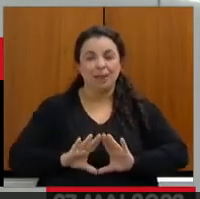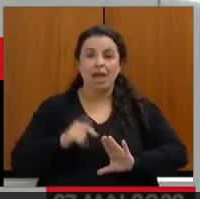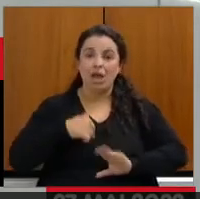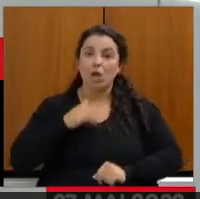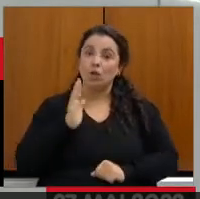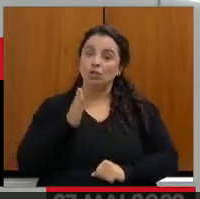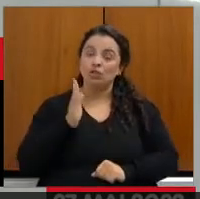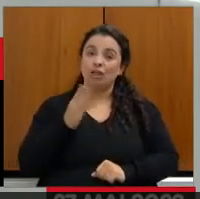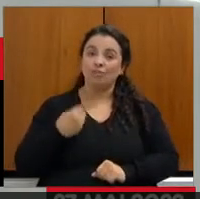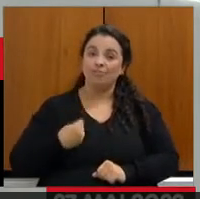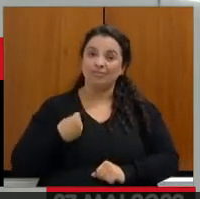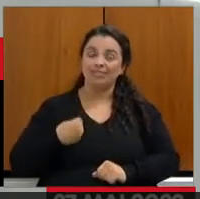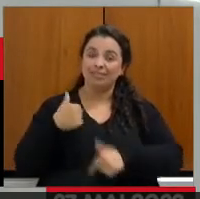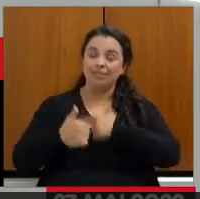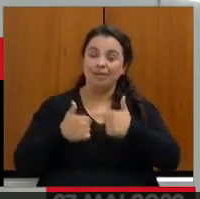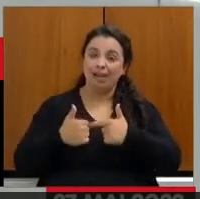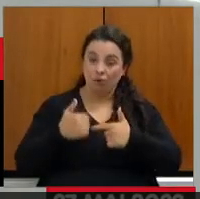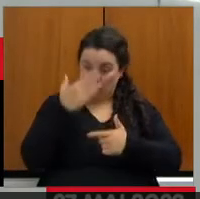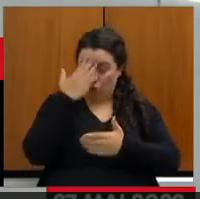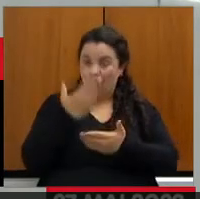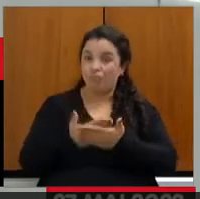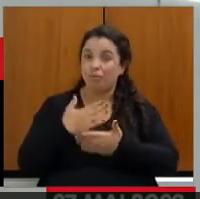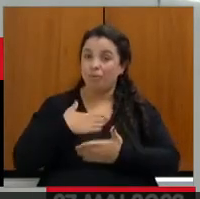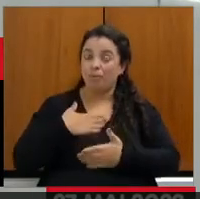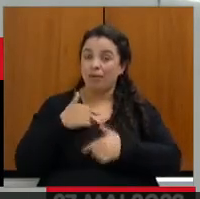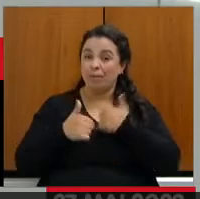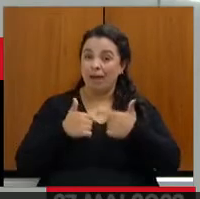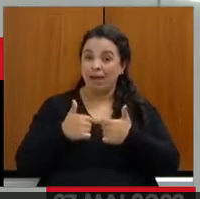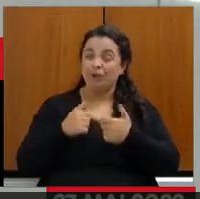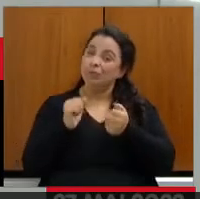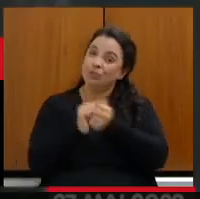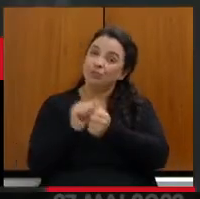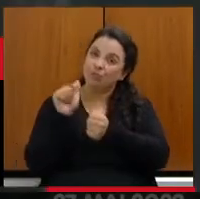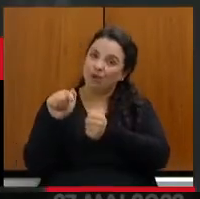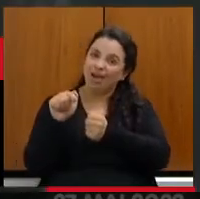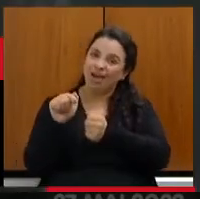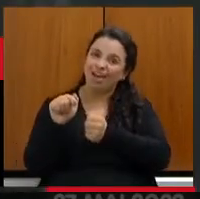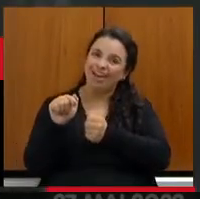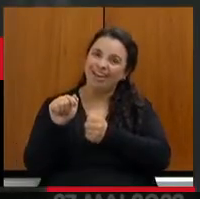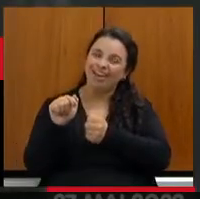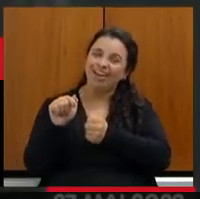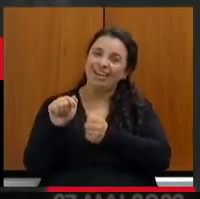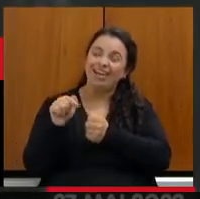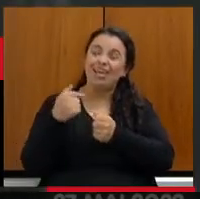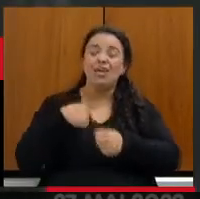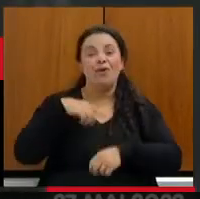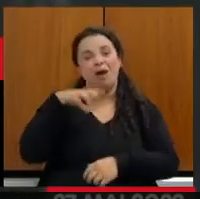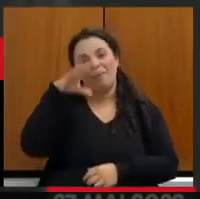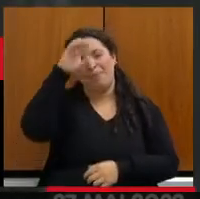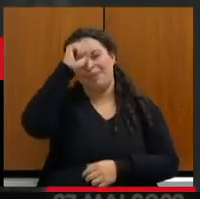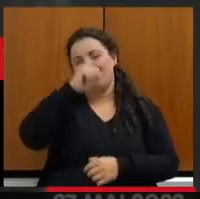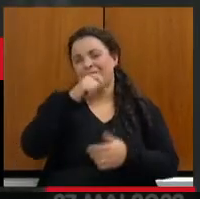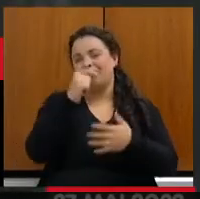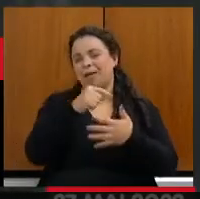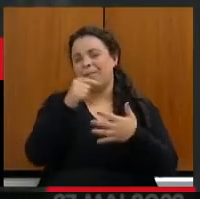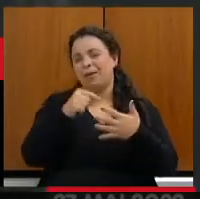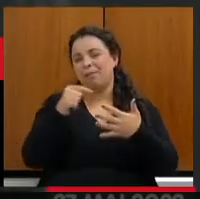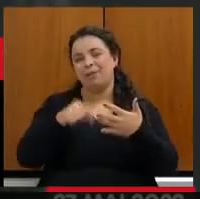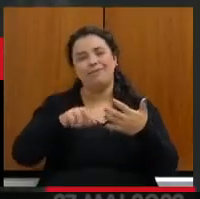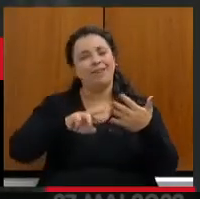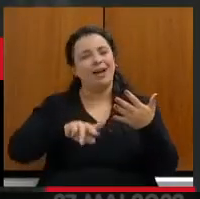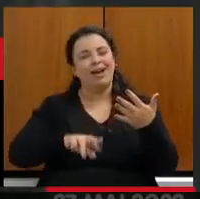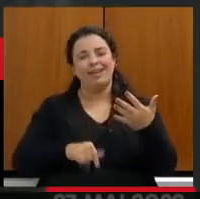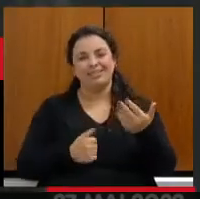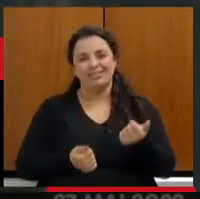aceitou confiou no meu trabalho e eu fui trabalhar com ela e aí eu fui aprender muitas coisas a